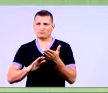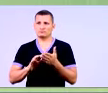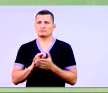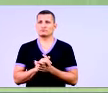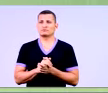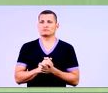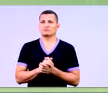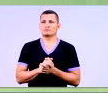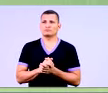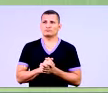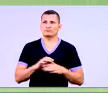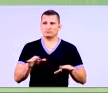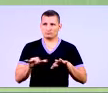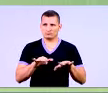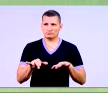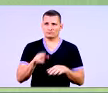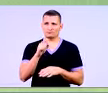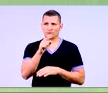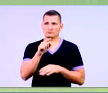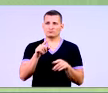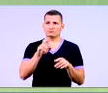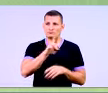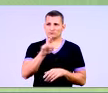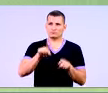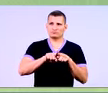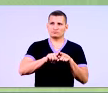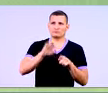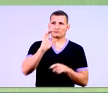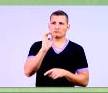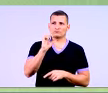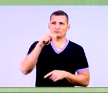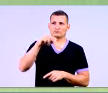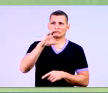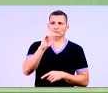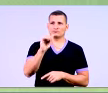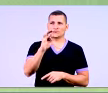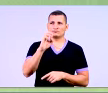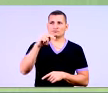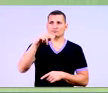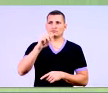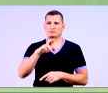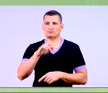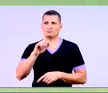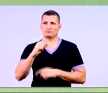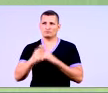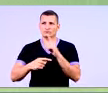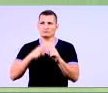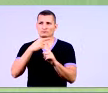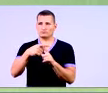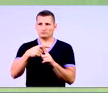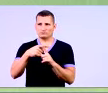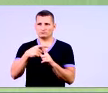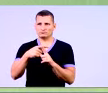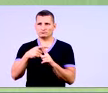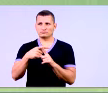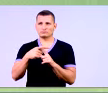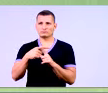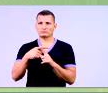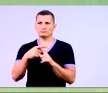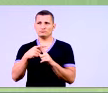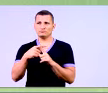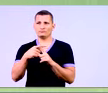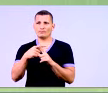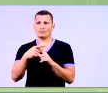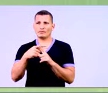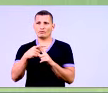em programação a gente chama justamente concatena tal que conta com katena eu estou somando incluindo o